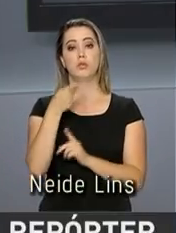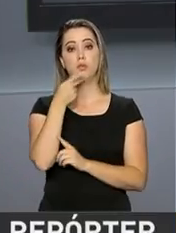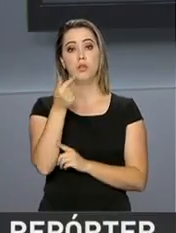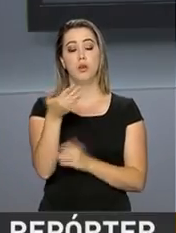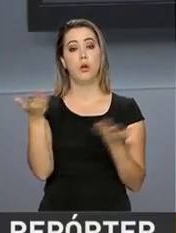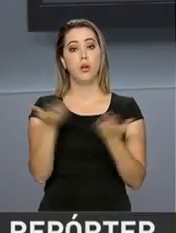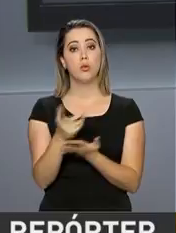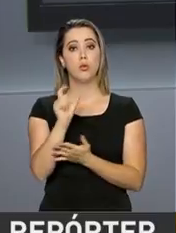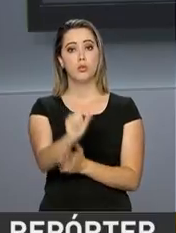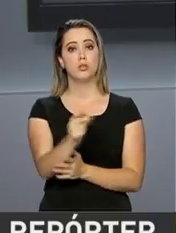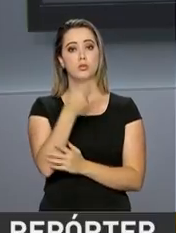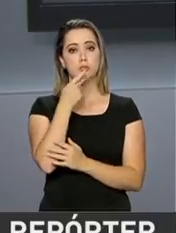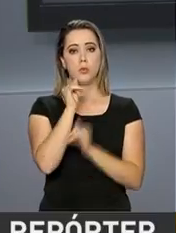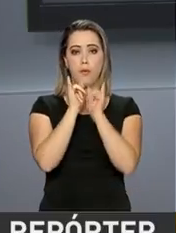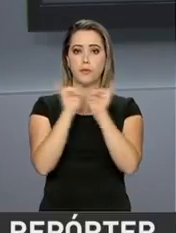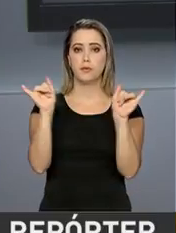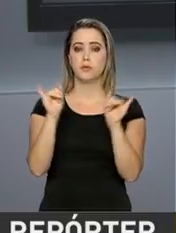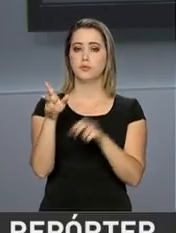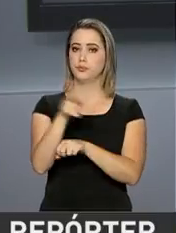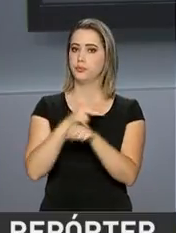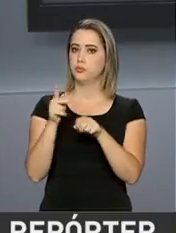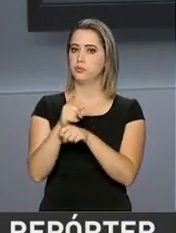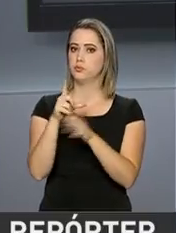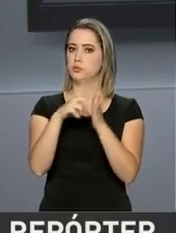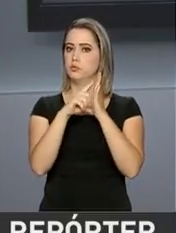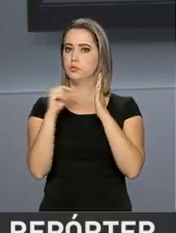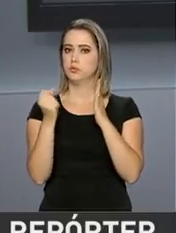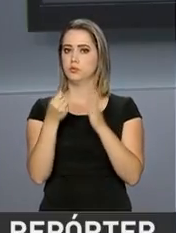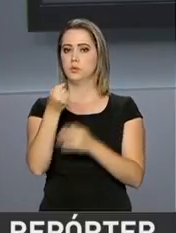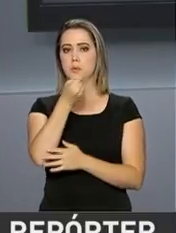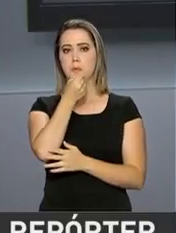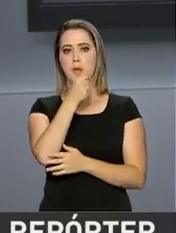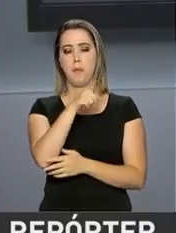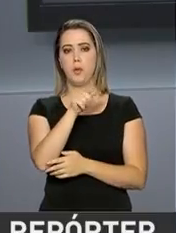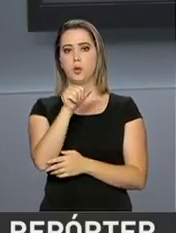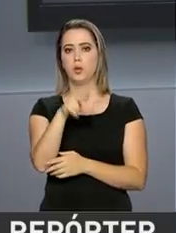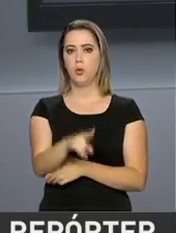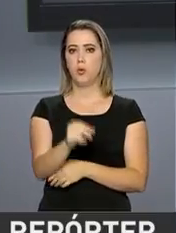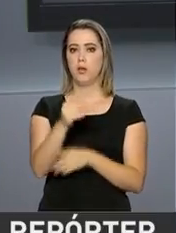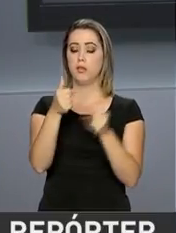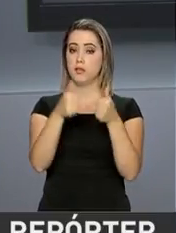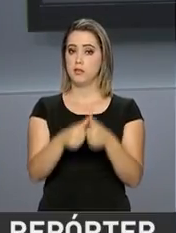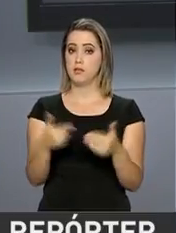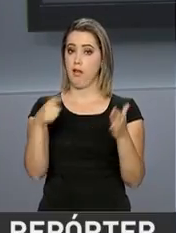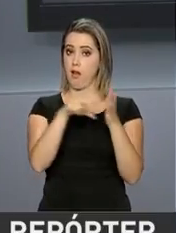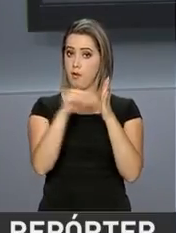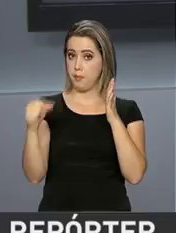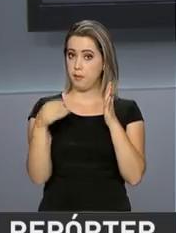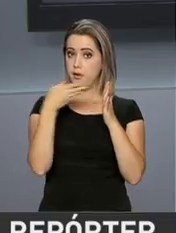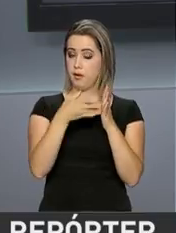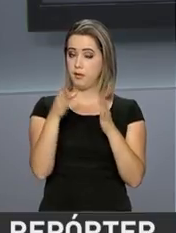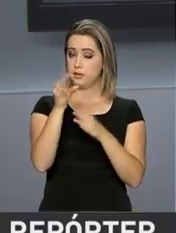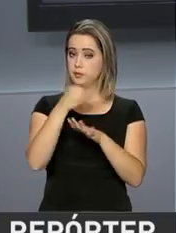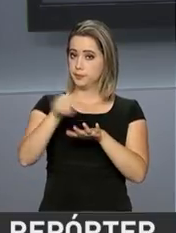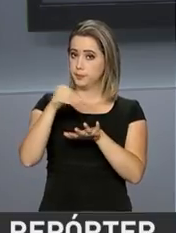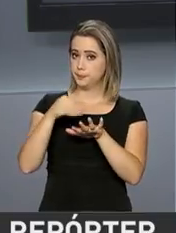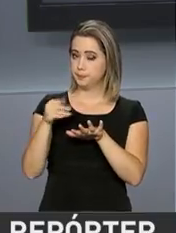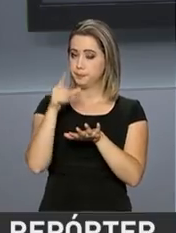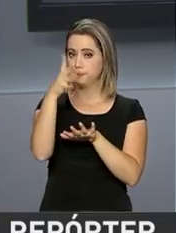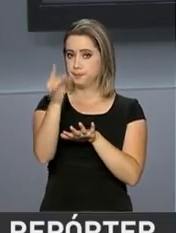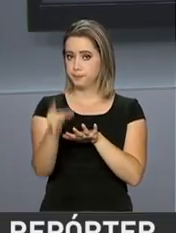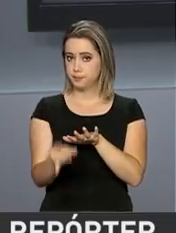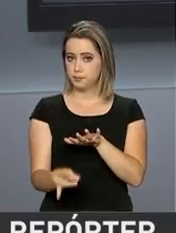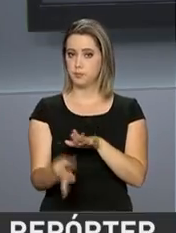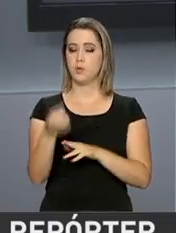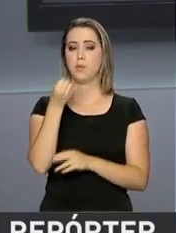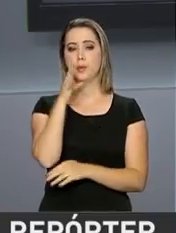agora há pouco um pronunciamento à nação no palácio do planalto a repórter luana karen está no palácio e tem mais informações para a gente o ano